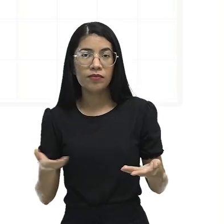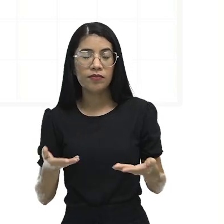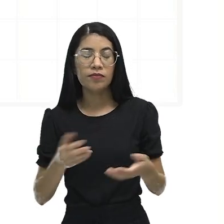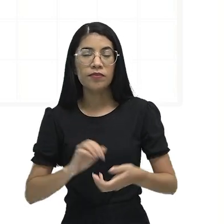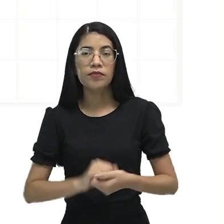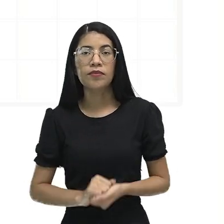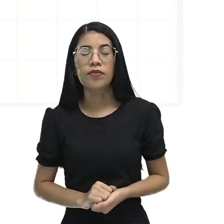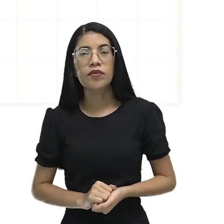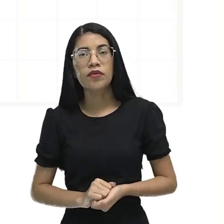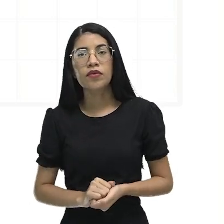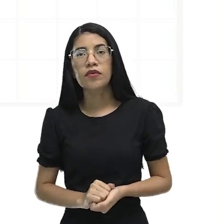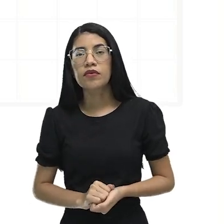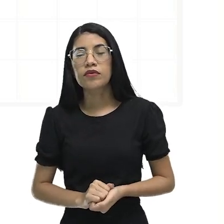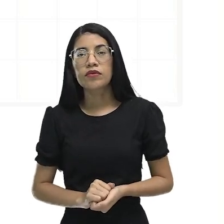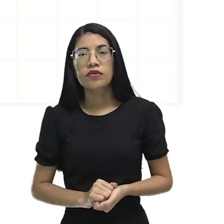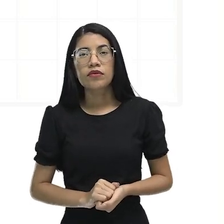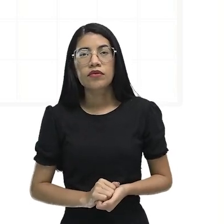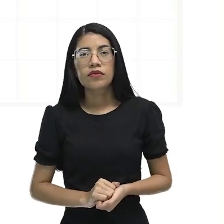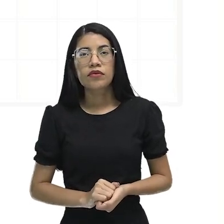Veja.